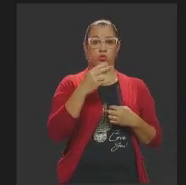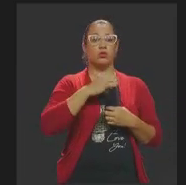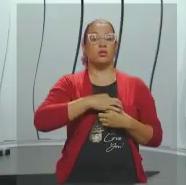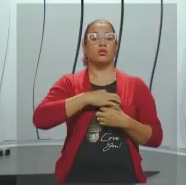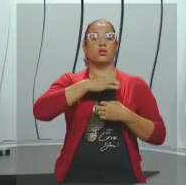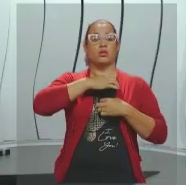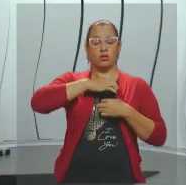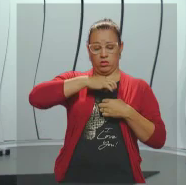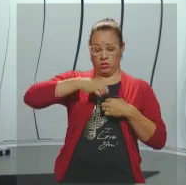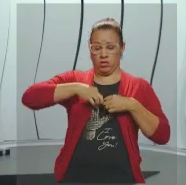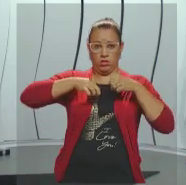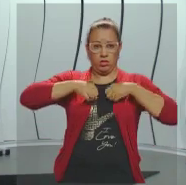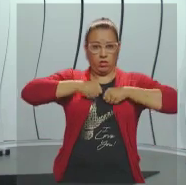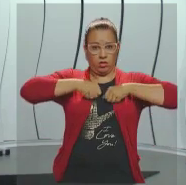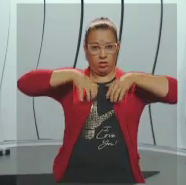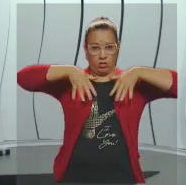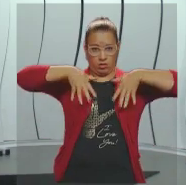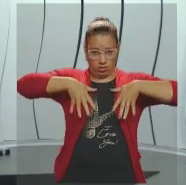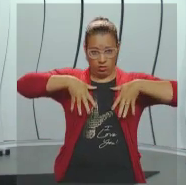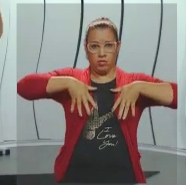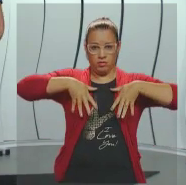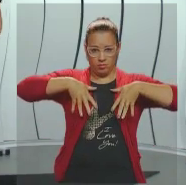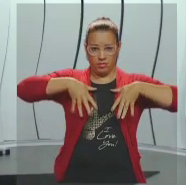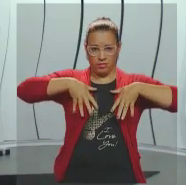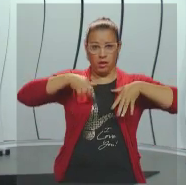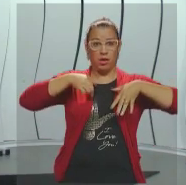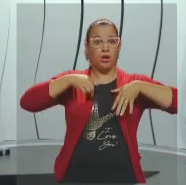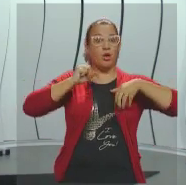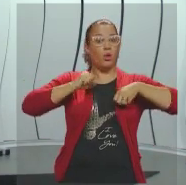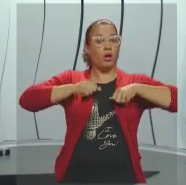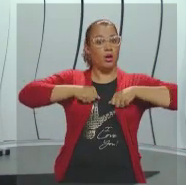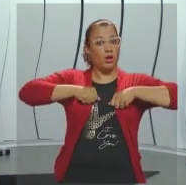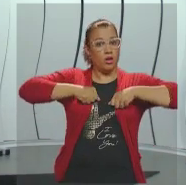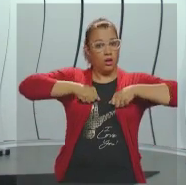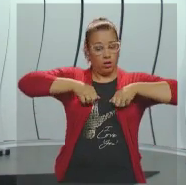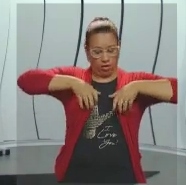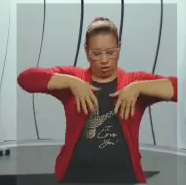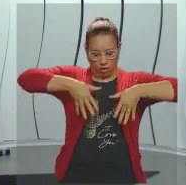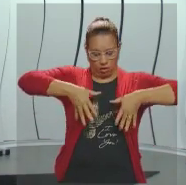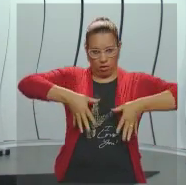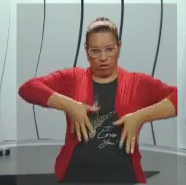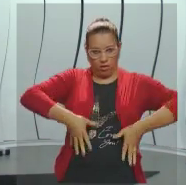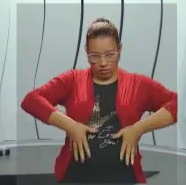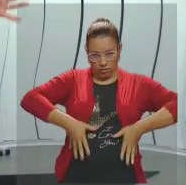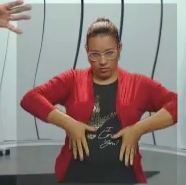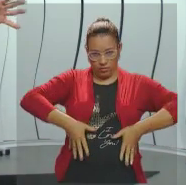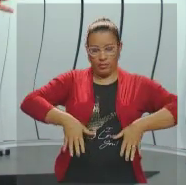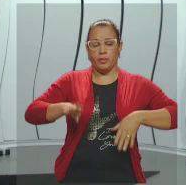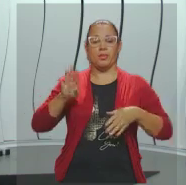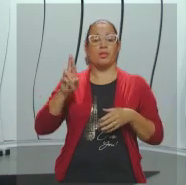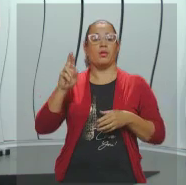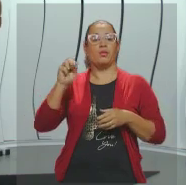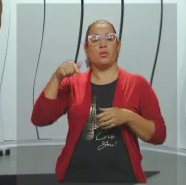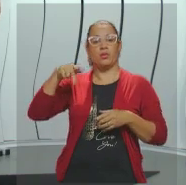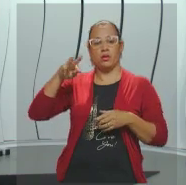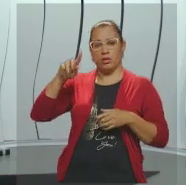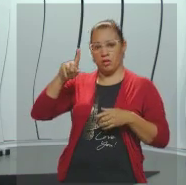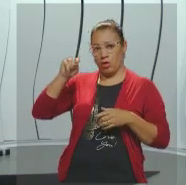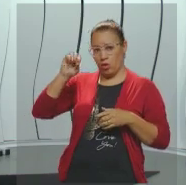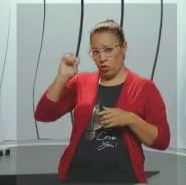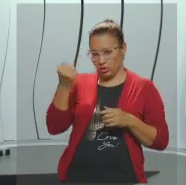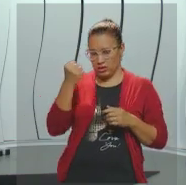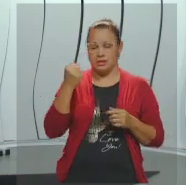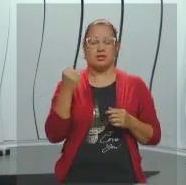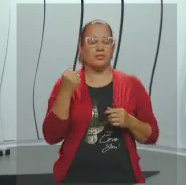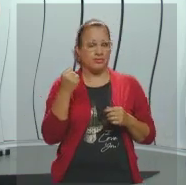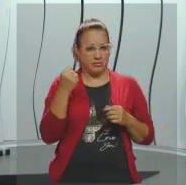tubos, que são os brônquios, e esses brônquios dentro do pulmão ainda se dividem em tubos menores, que são os bronquíolos, e finalmente